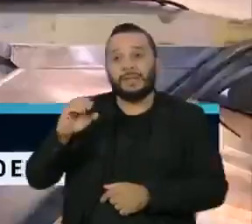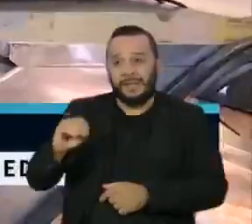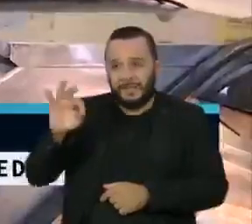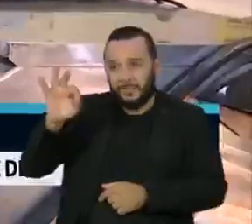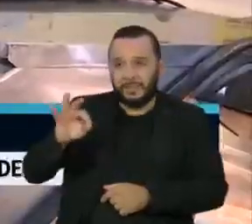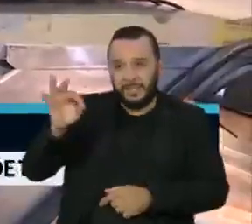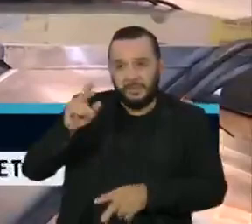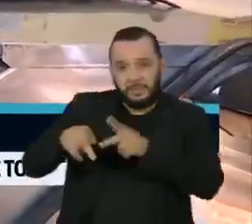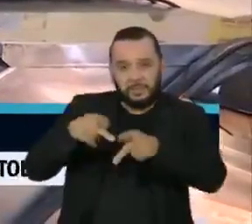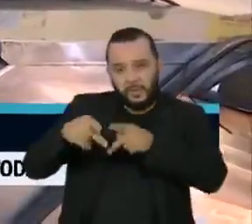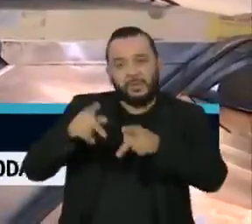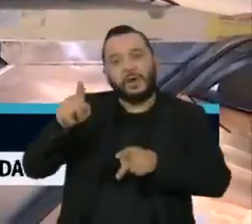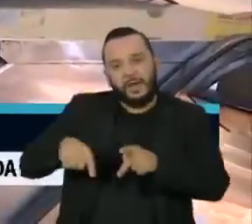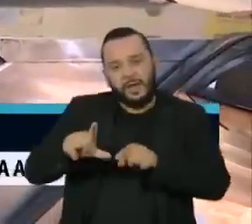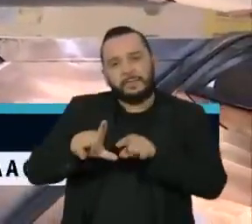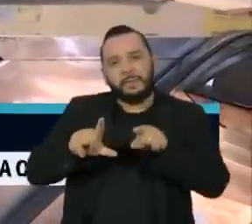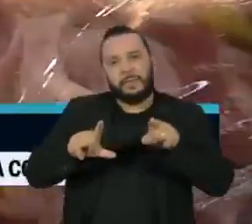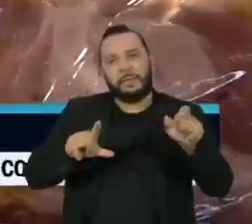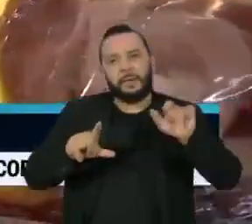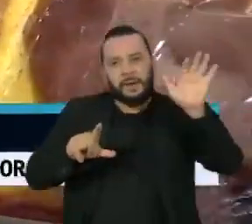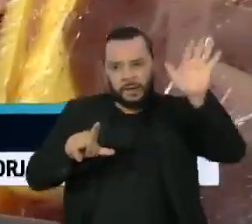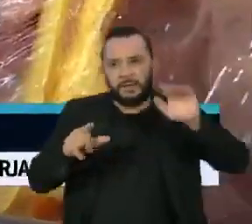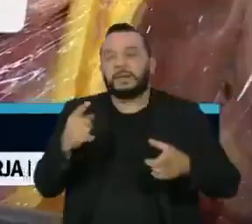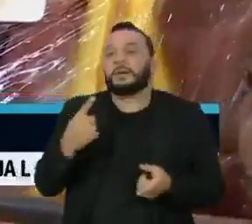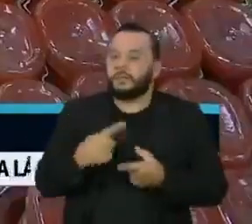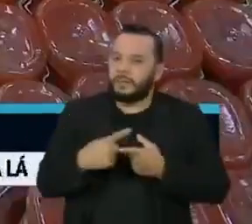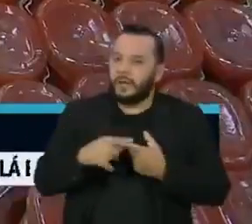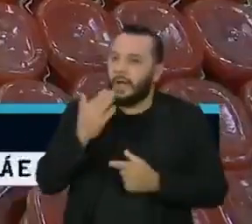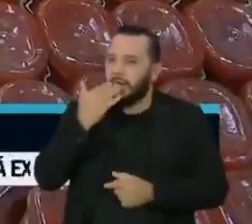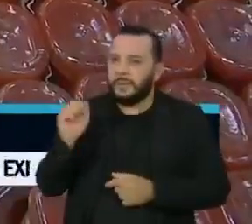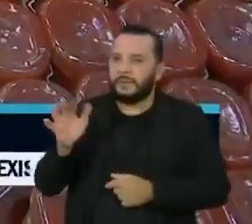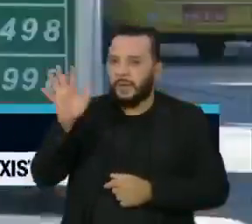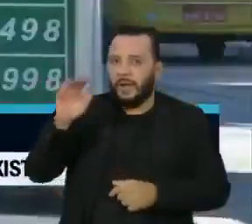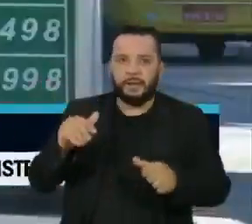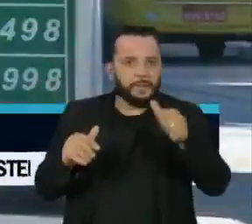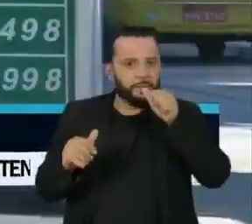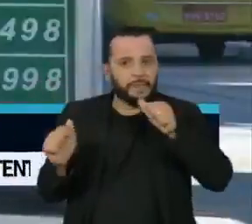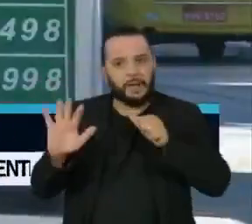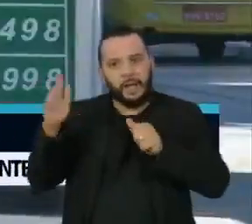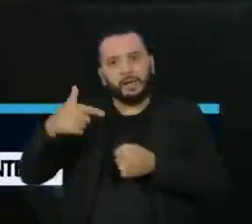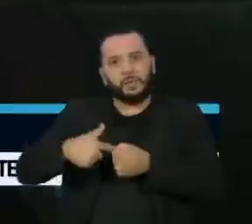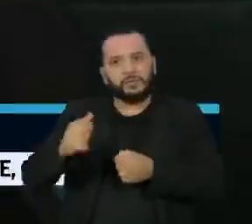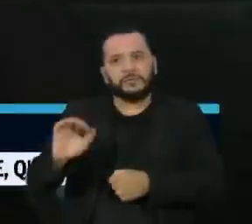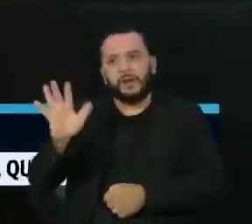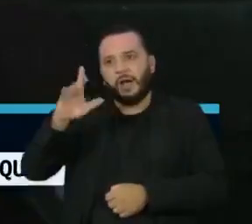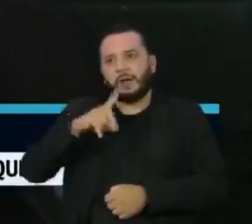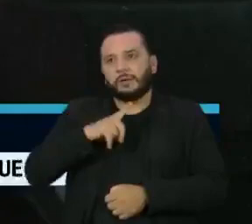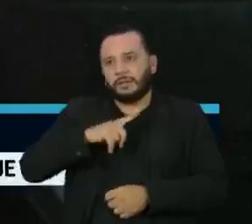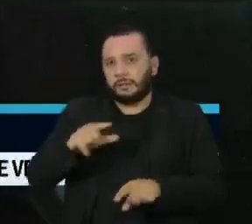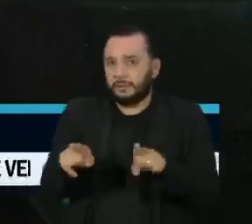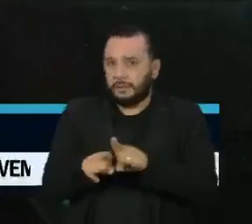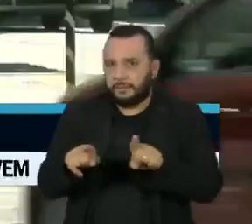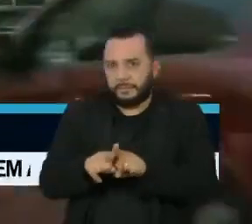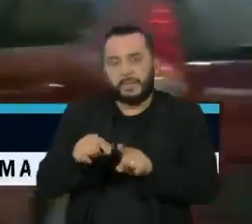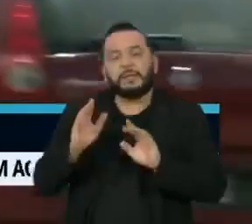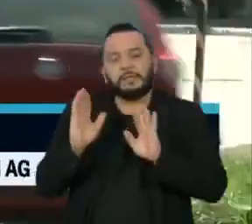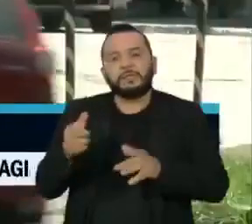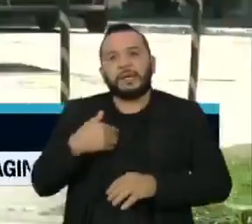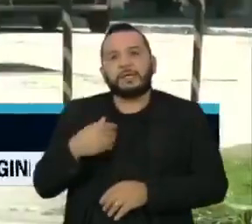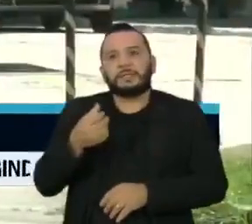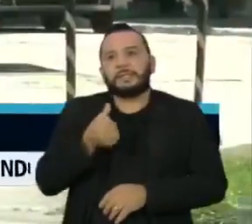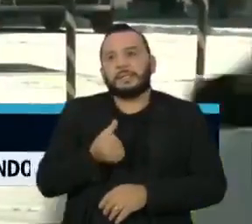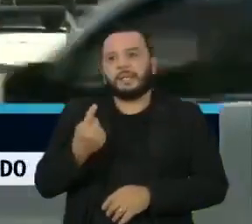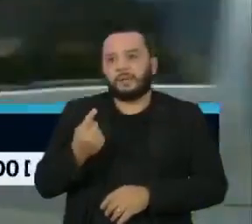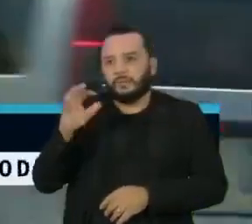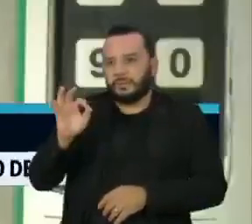população, principalmente por conta dos reajustes dos alimentos e bebidas e dos combustíveis. E quase 2/3 acreditam